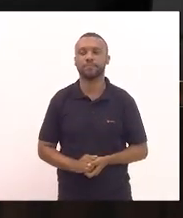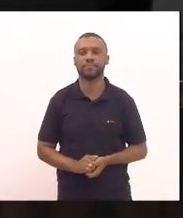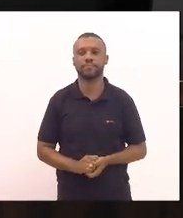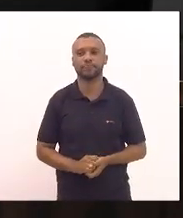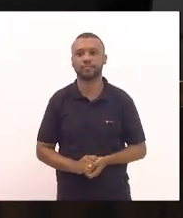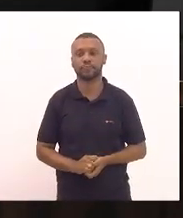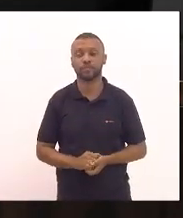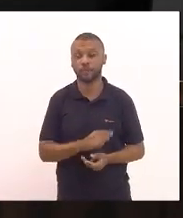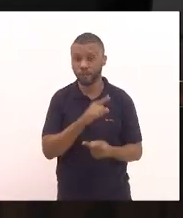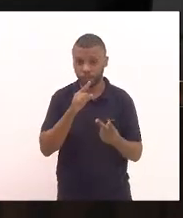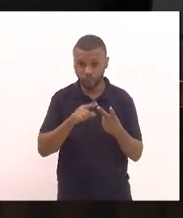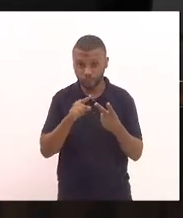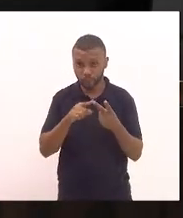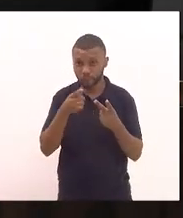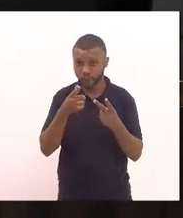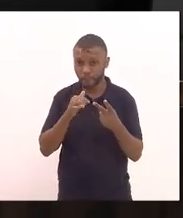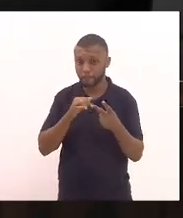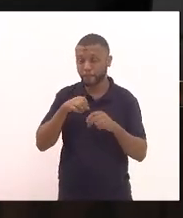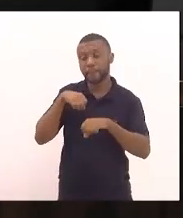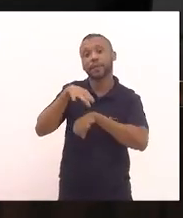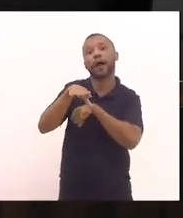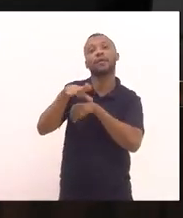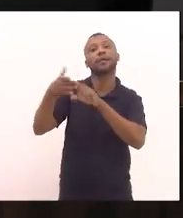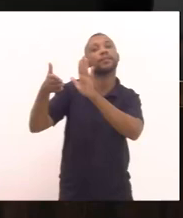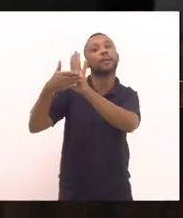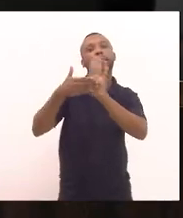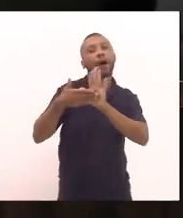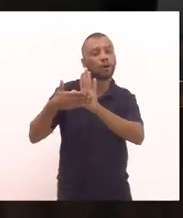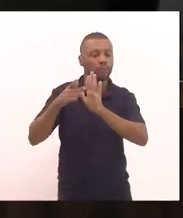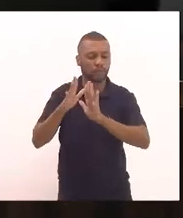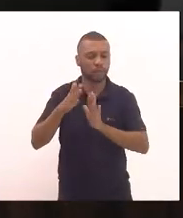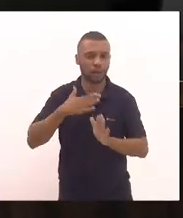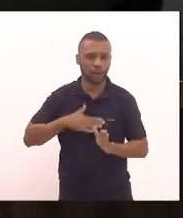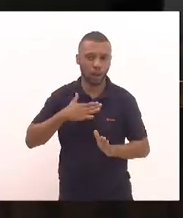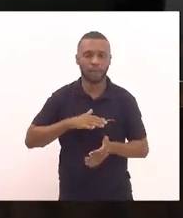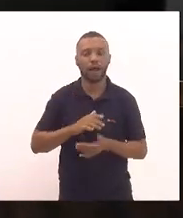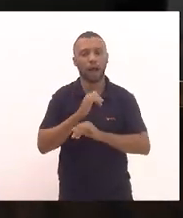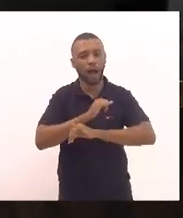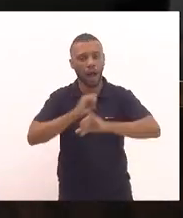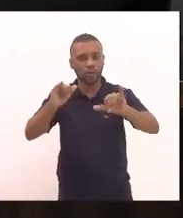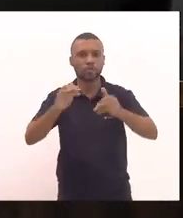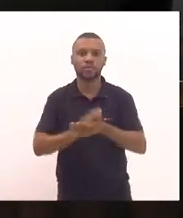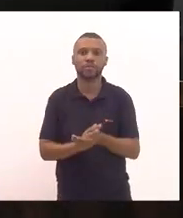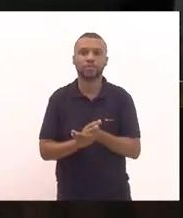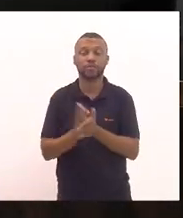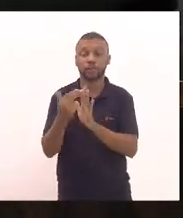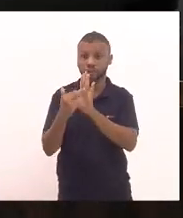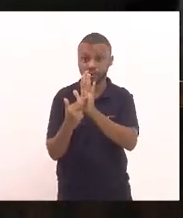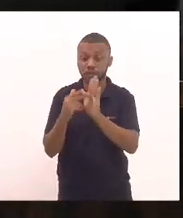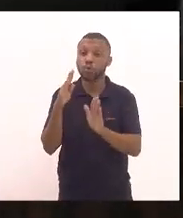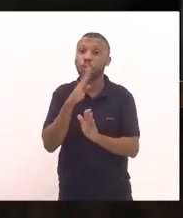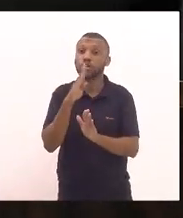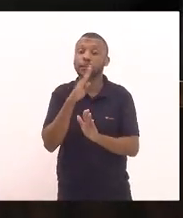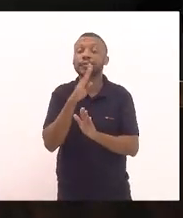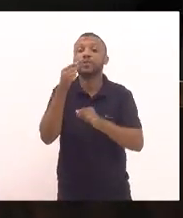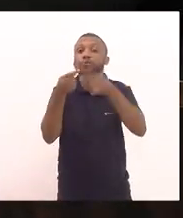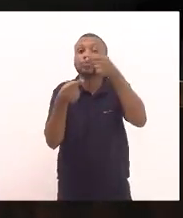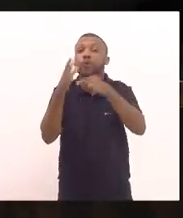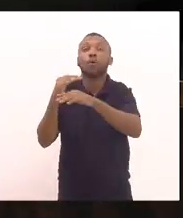Vamos para a segunda mensagem da pauta da primeira extraordinária. Anuncio, em regime de urgência, discussão